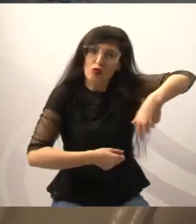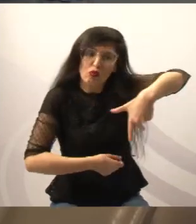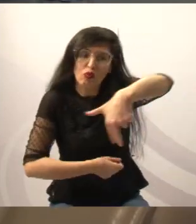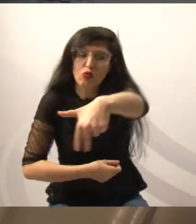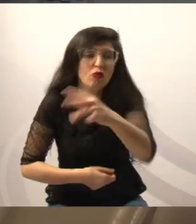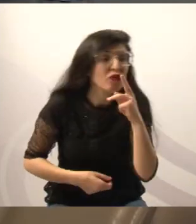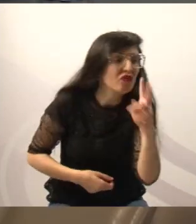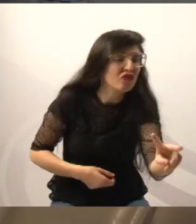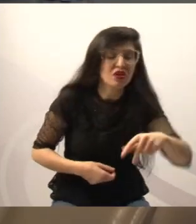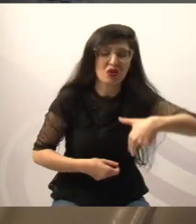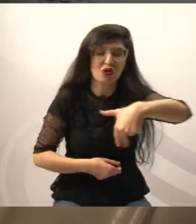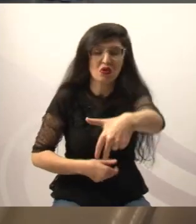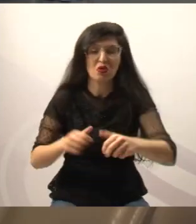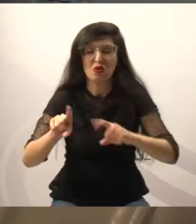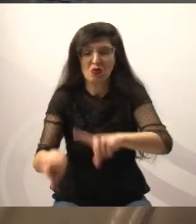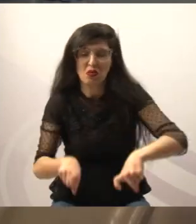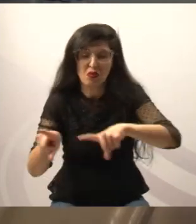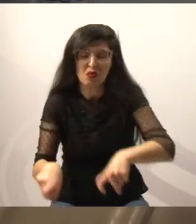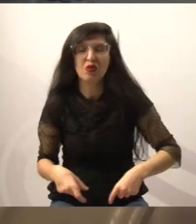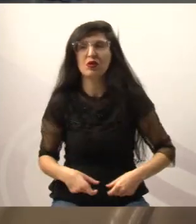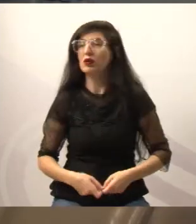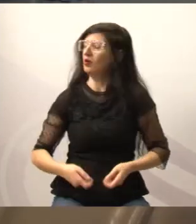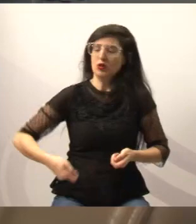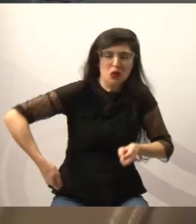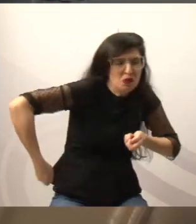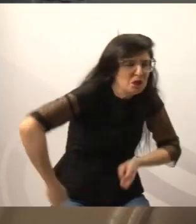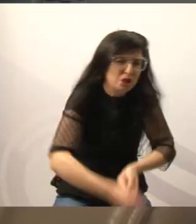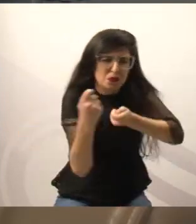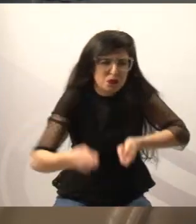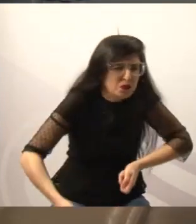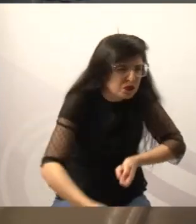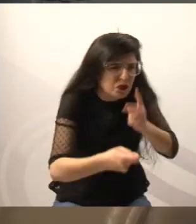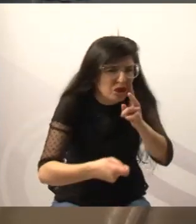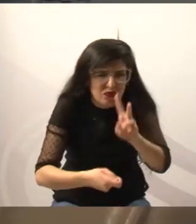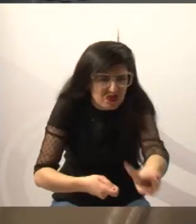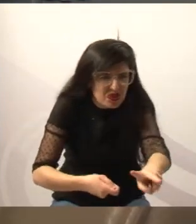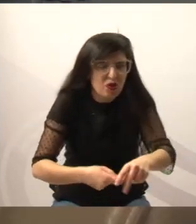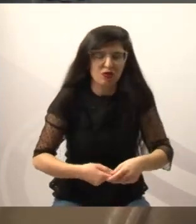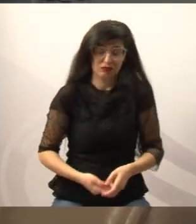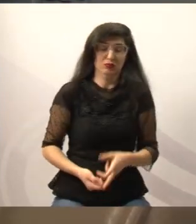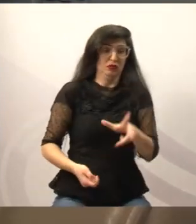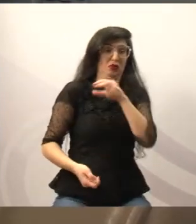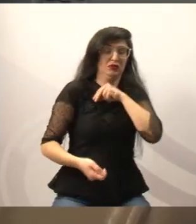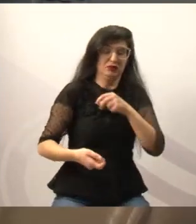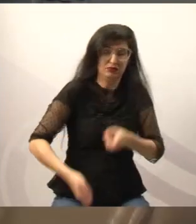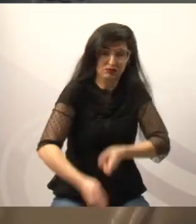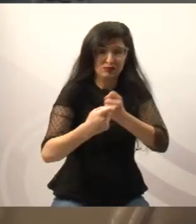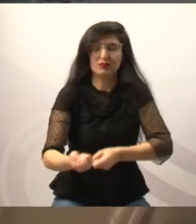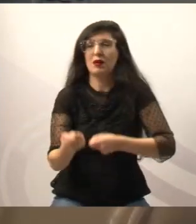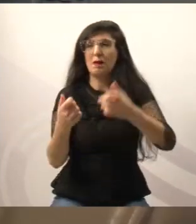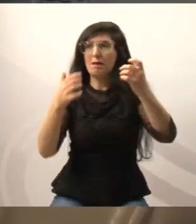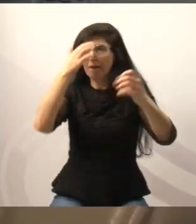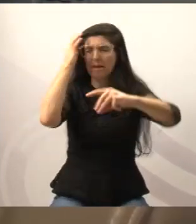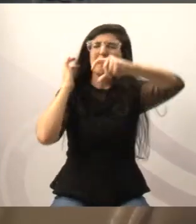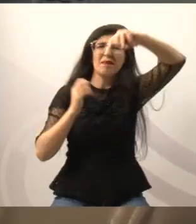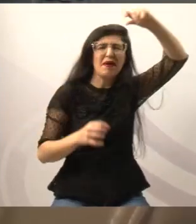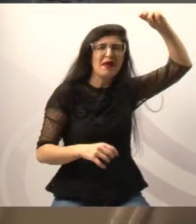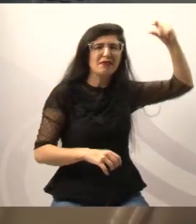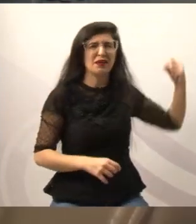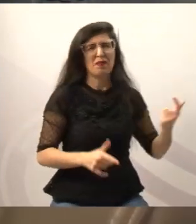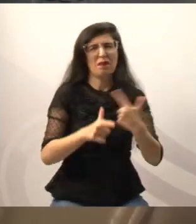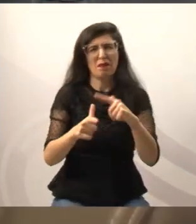porque ele estava mexendo no córrego com a enxada. E essa situação, né, quantos anos está ali? Trabalhadores que perderam sua vida, né?